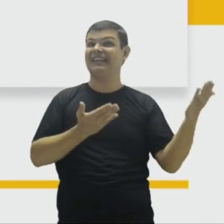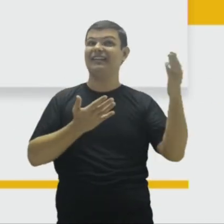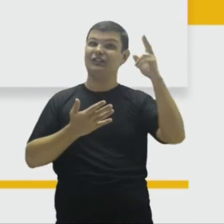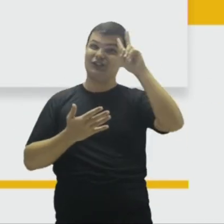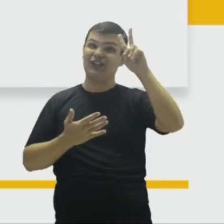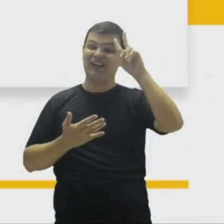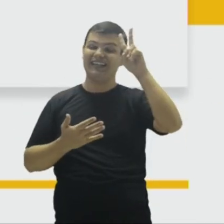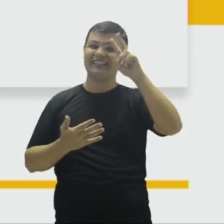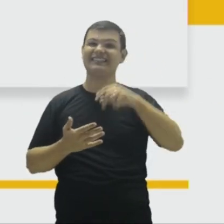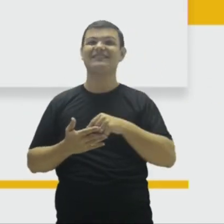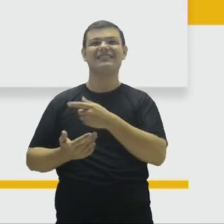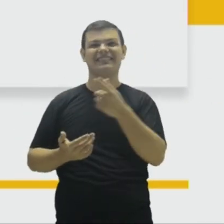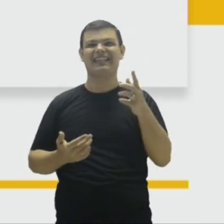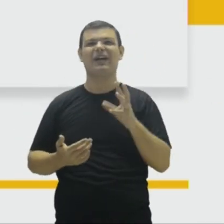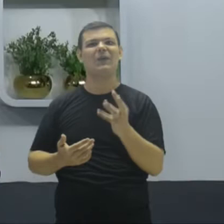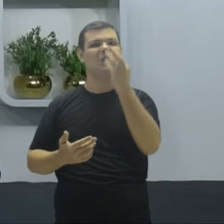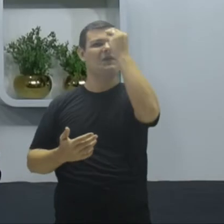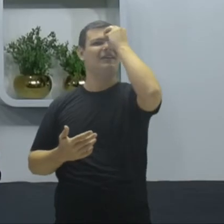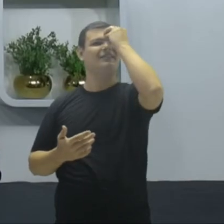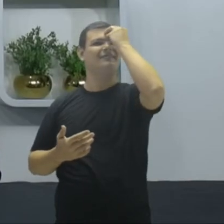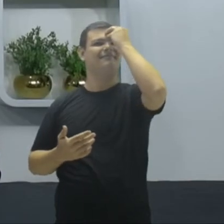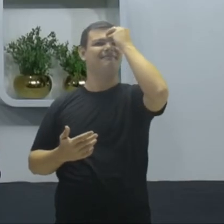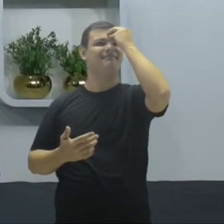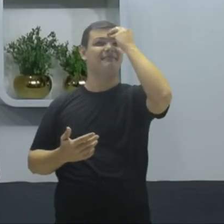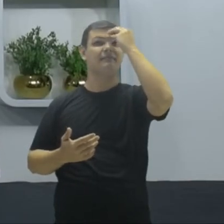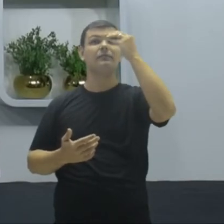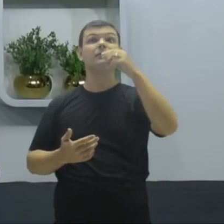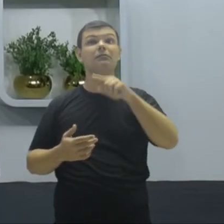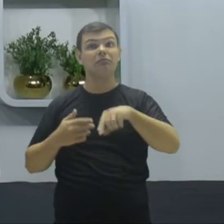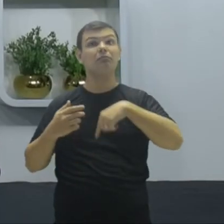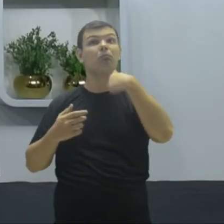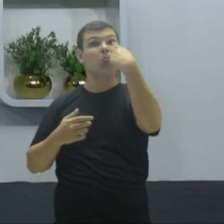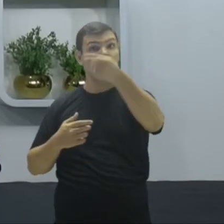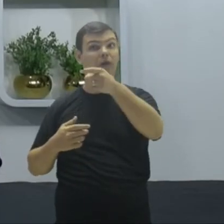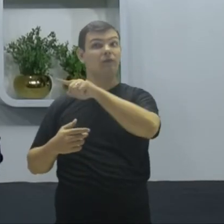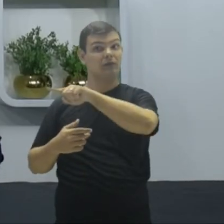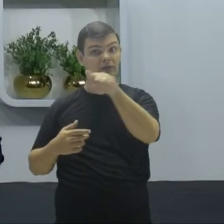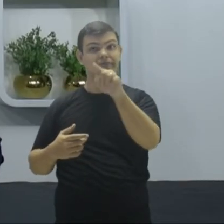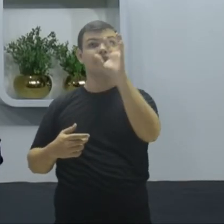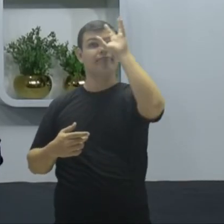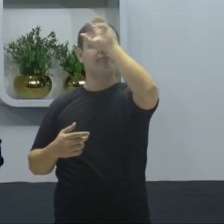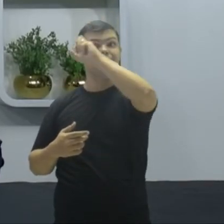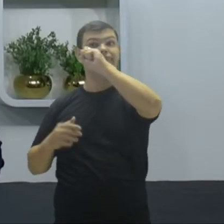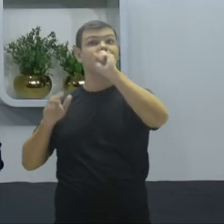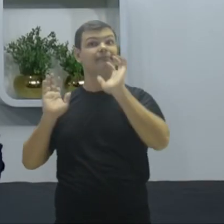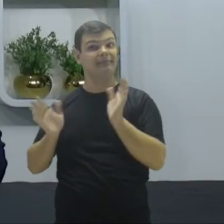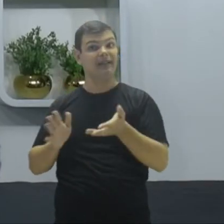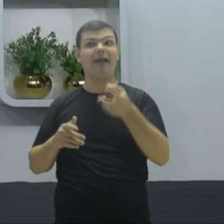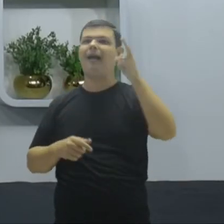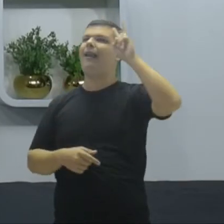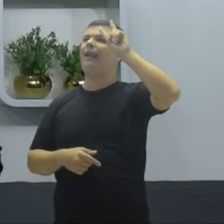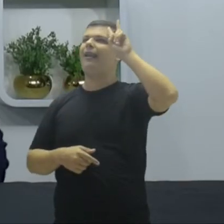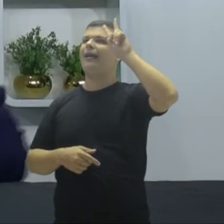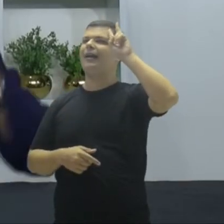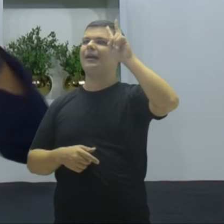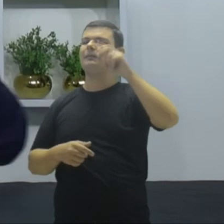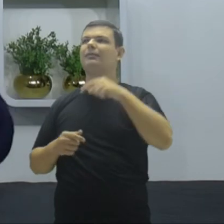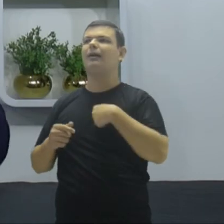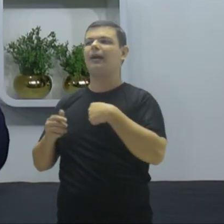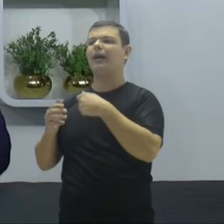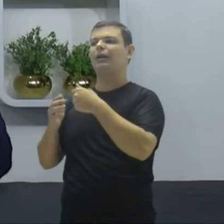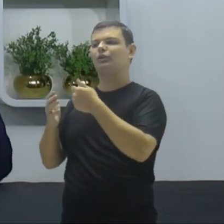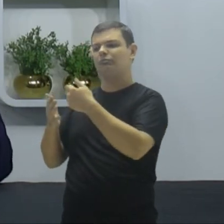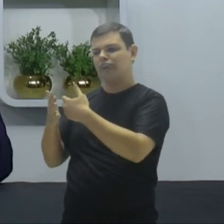vocês guardem essas informações e no momento exato que nós cobrarmos de vocês, lembrem que a história só vai ficar interessante